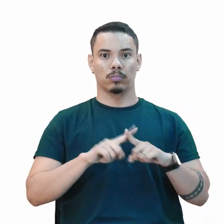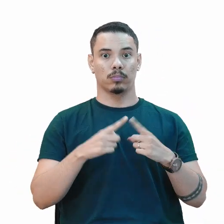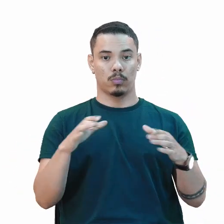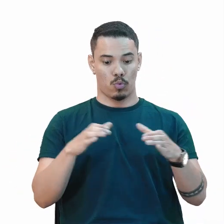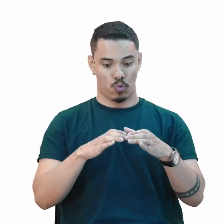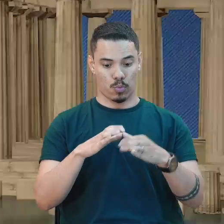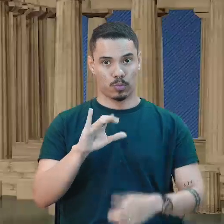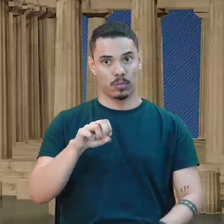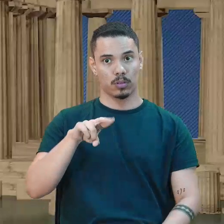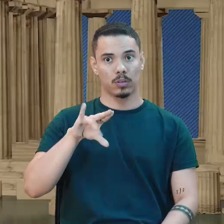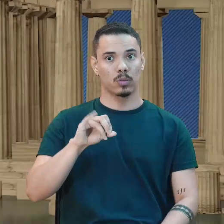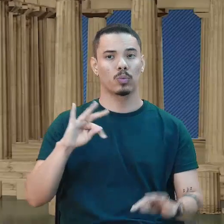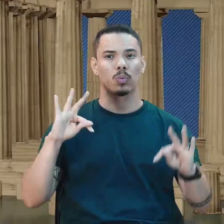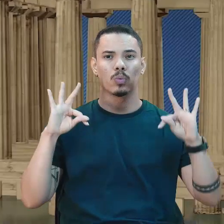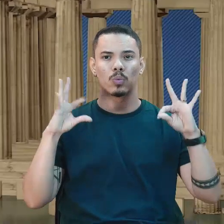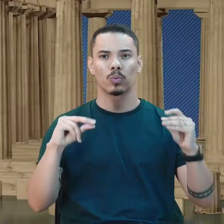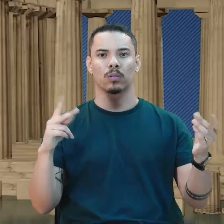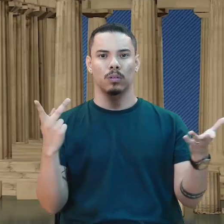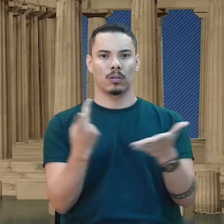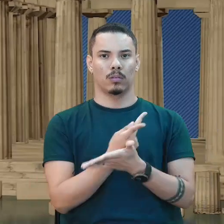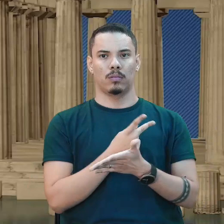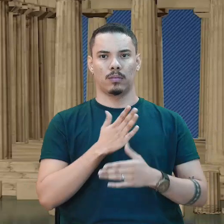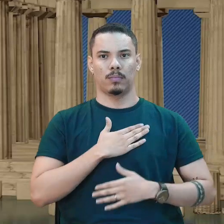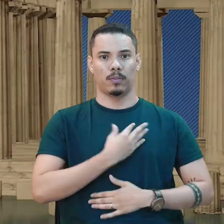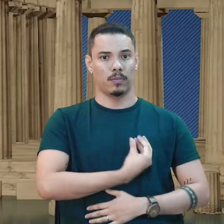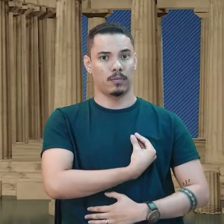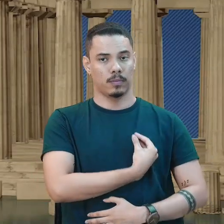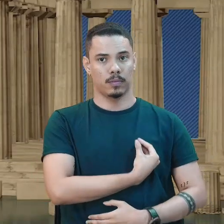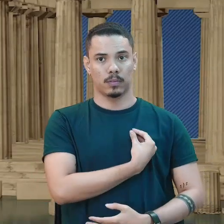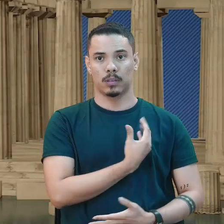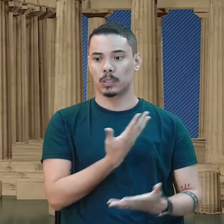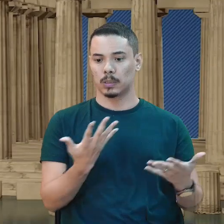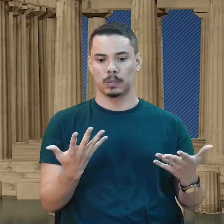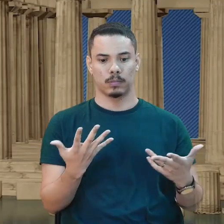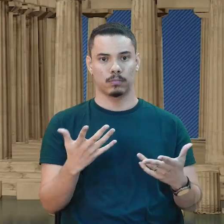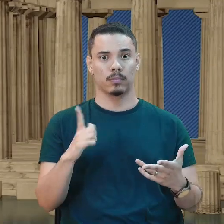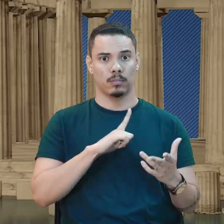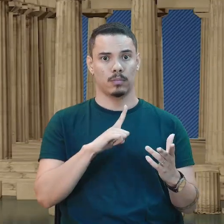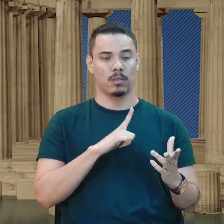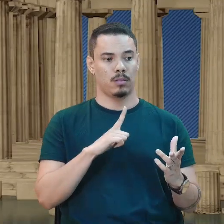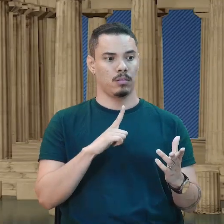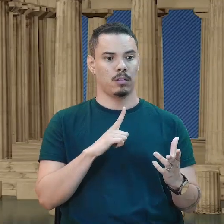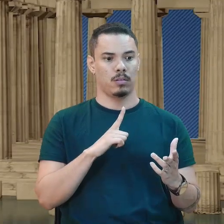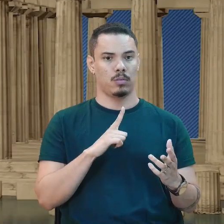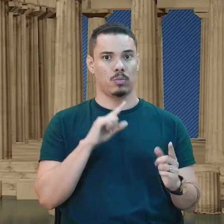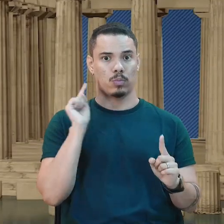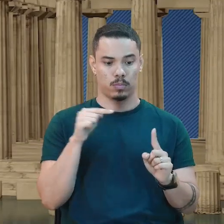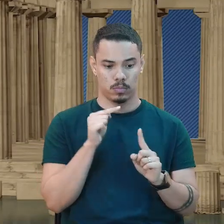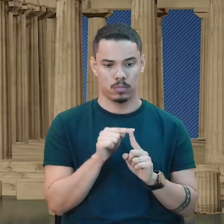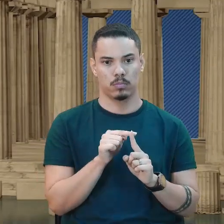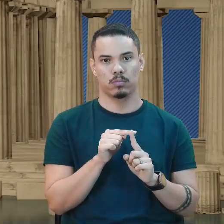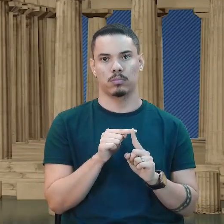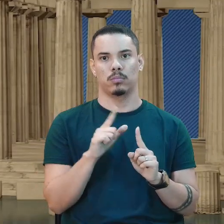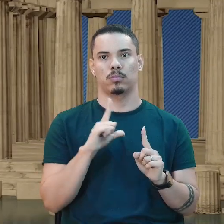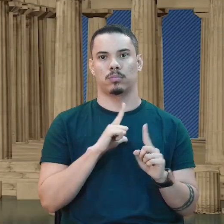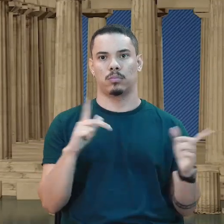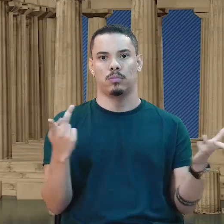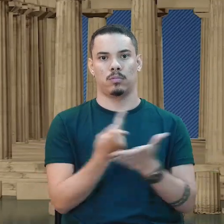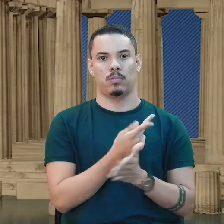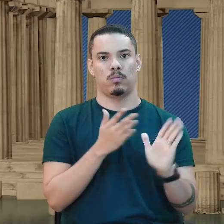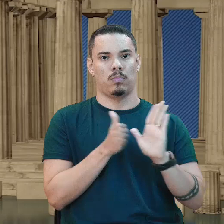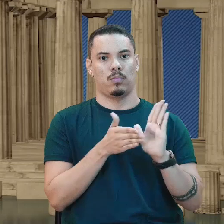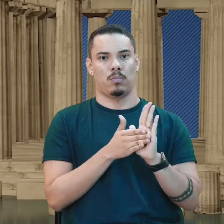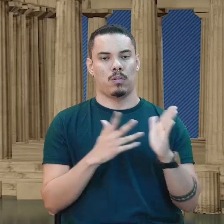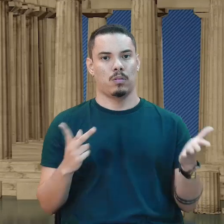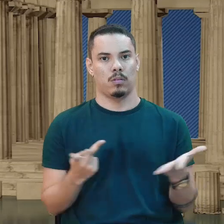cínicos, tudo aquilo que acontece na nossa vida tem um propósito, tem um ideal. O ideal